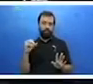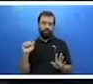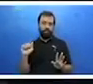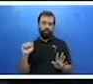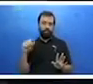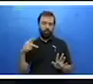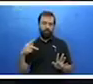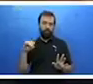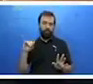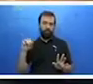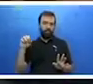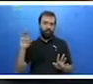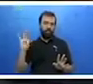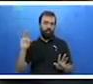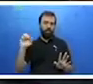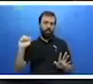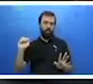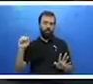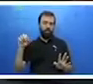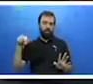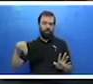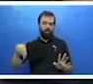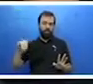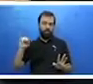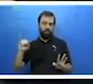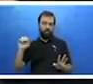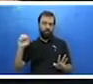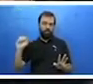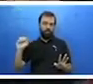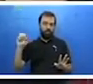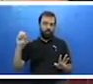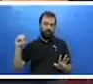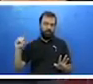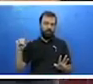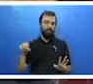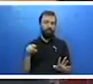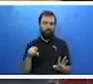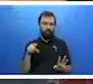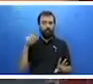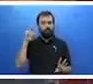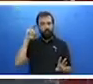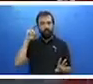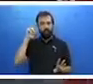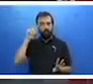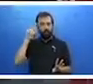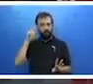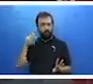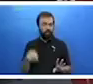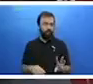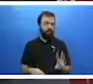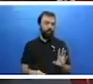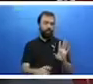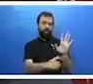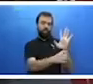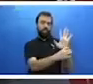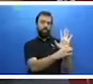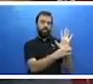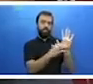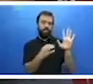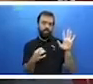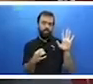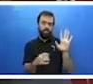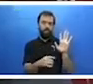seus direitos e seus deveres. Lembram de tudo isso? Por que será? Será que essa nossa região, onde tinha